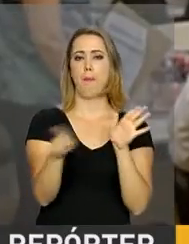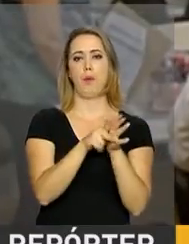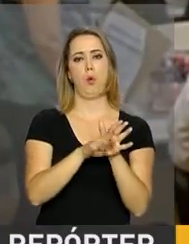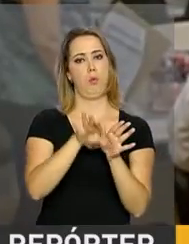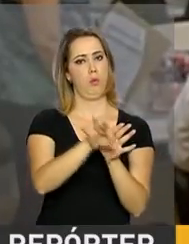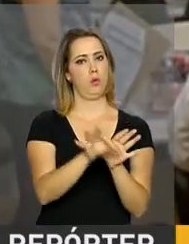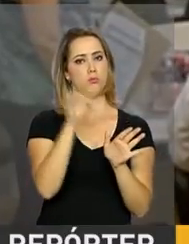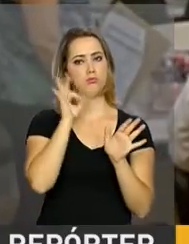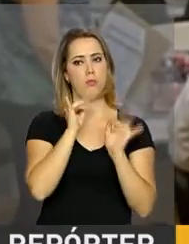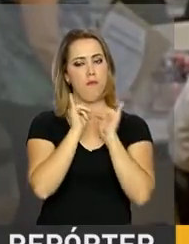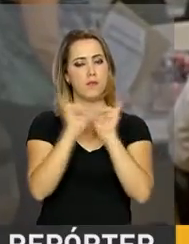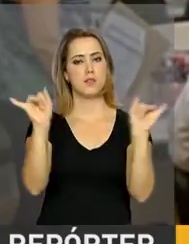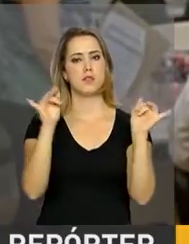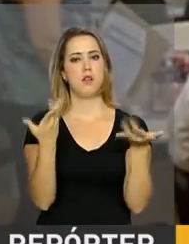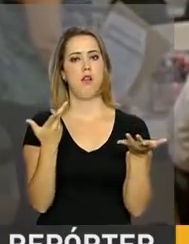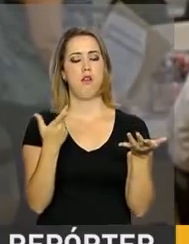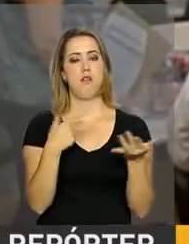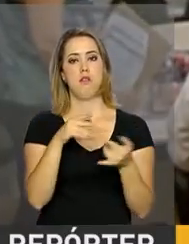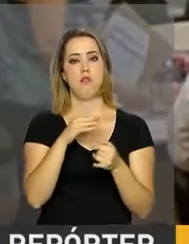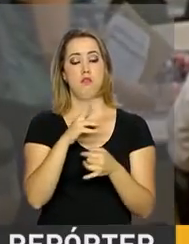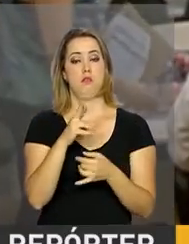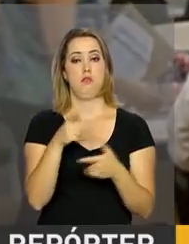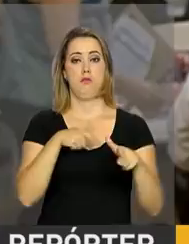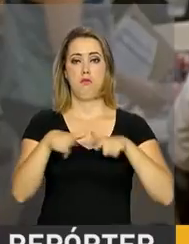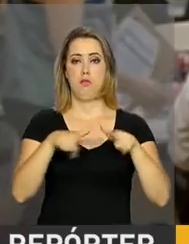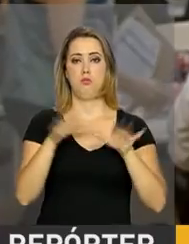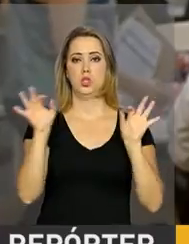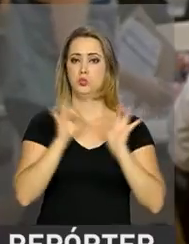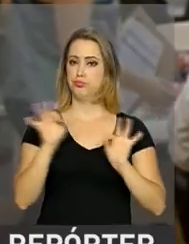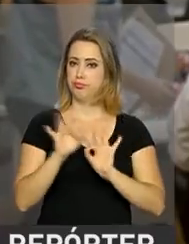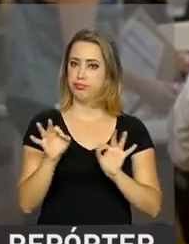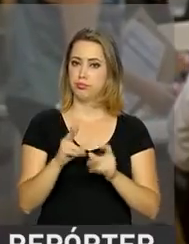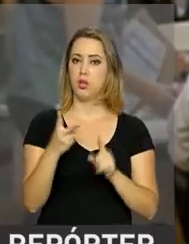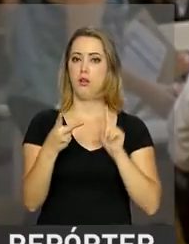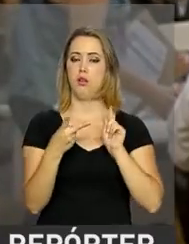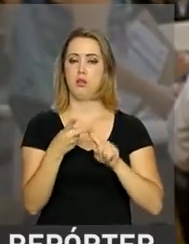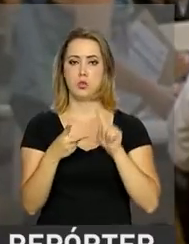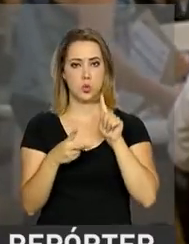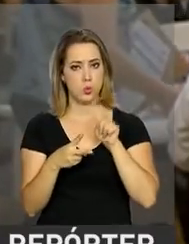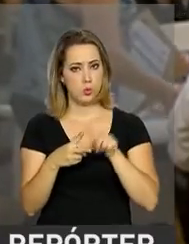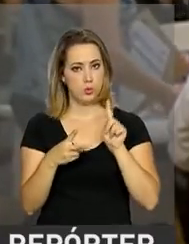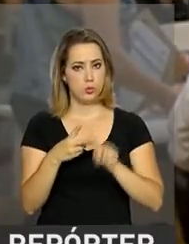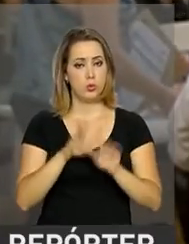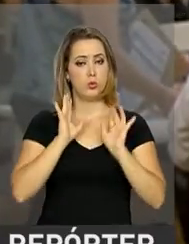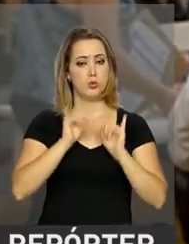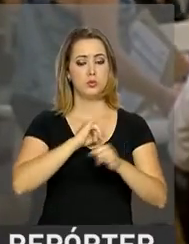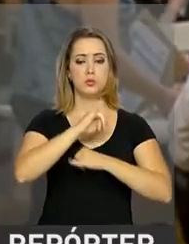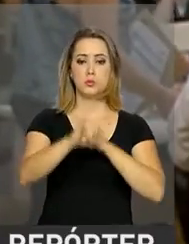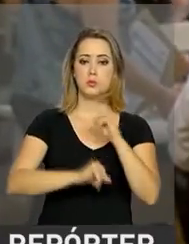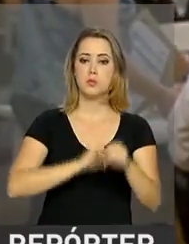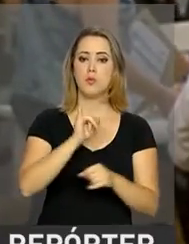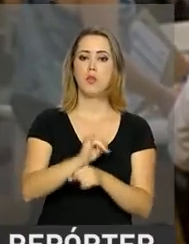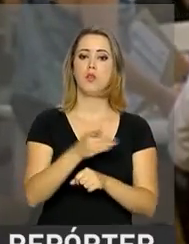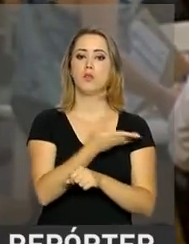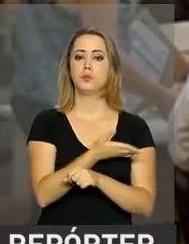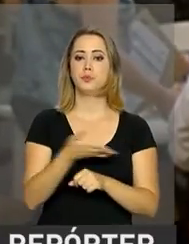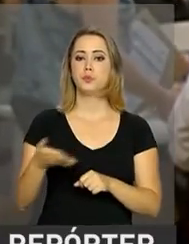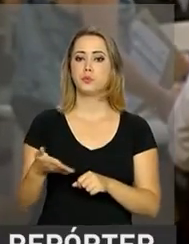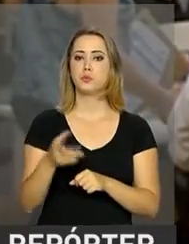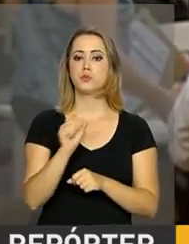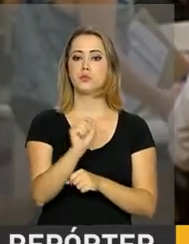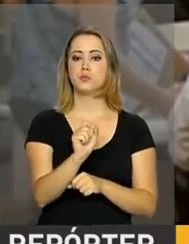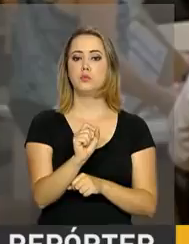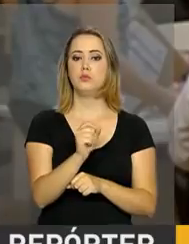declaração de rais negativa o web as duas formas de declaração estarão disponíveis no site que aparece em seu vídeo